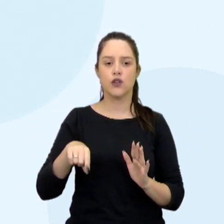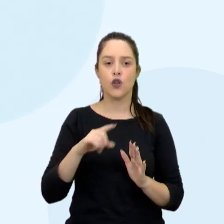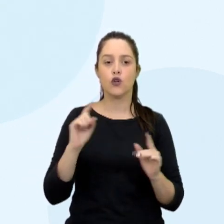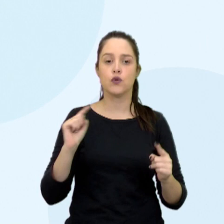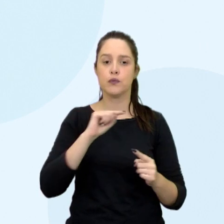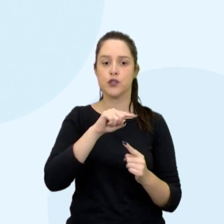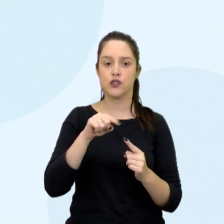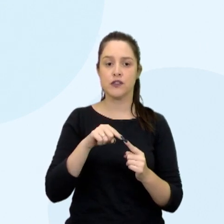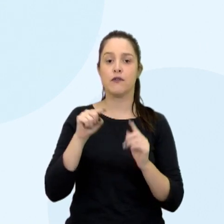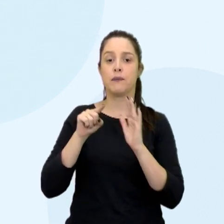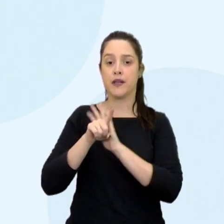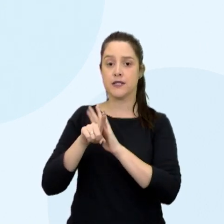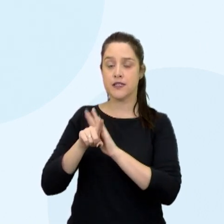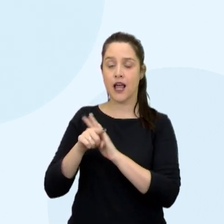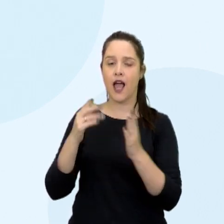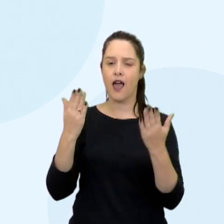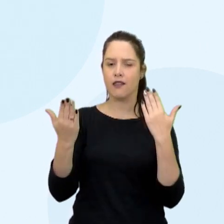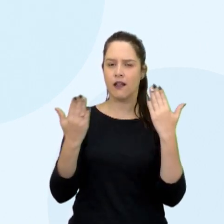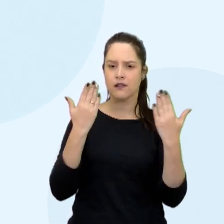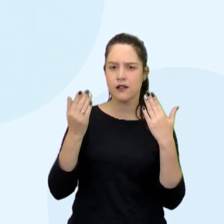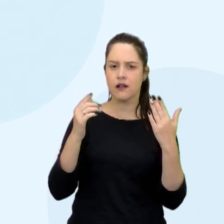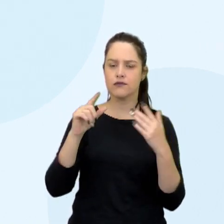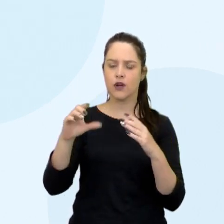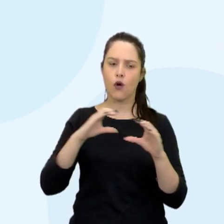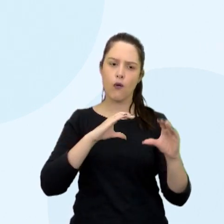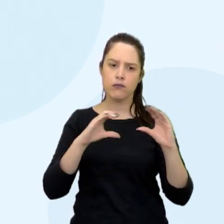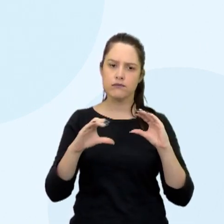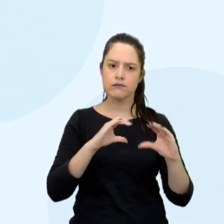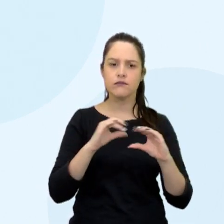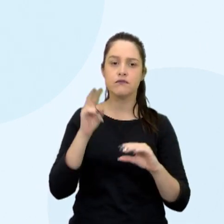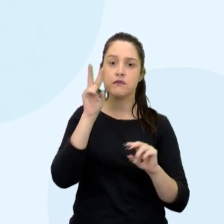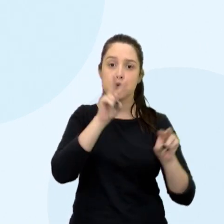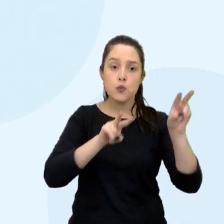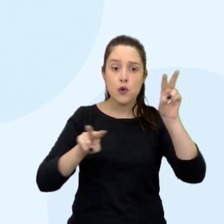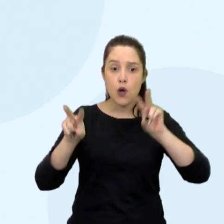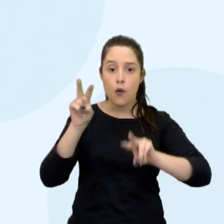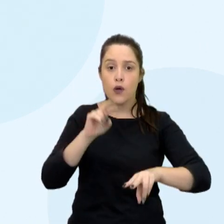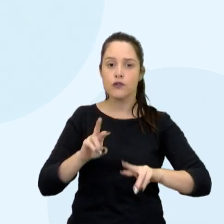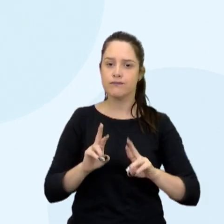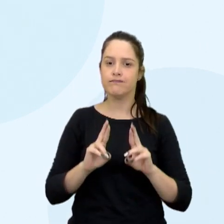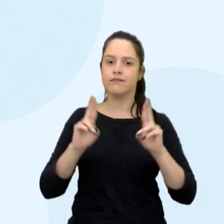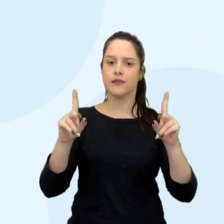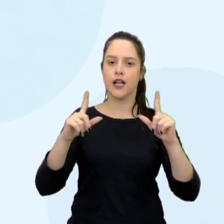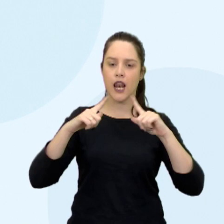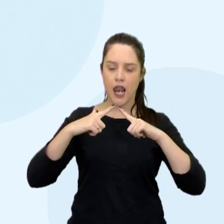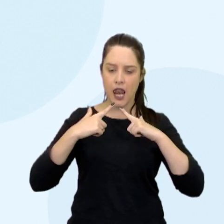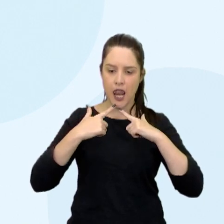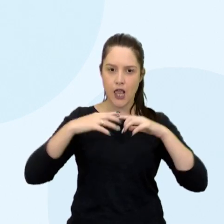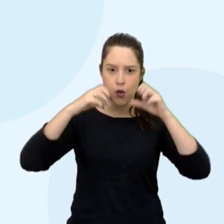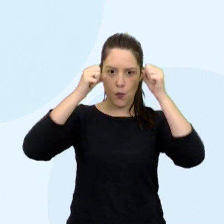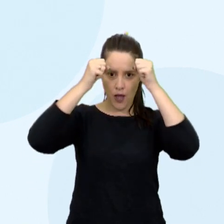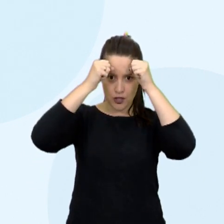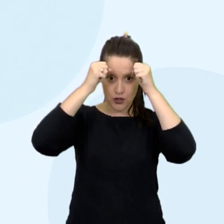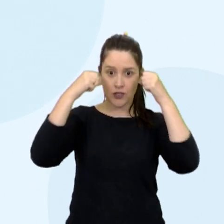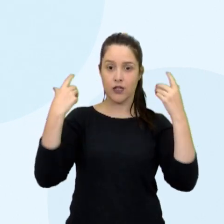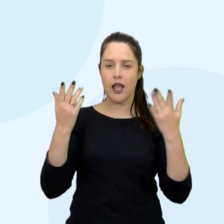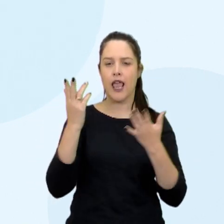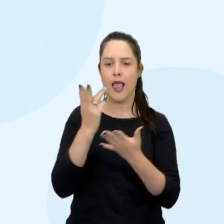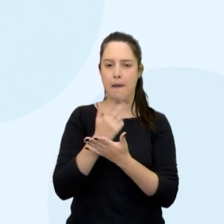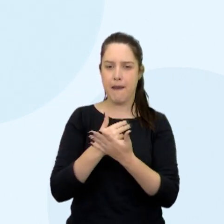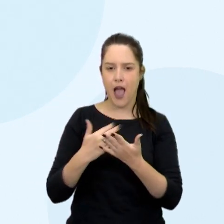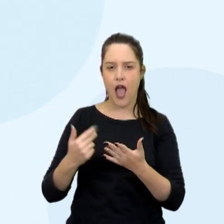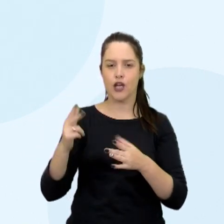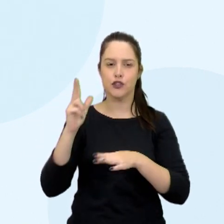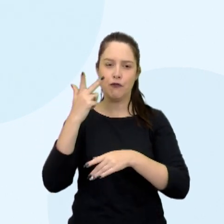objetivo é pesquisar e analisar sobre a comunicação visual em diferentes linguagens. Então, imagens, como o Pro